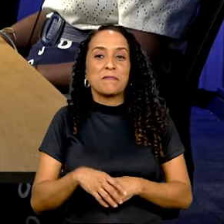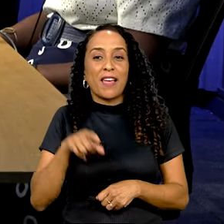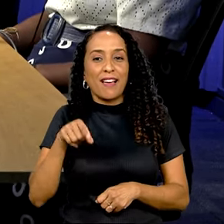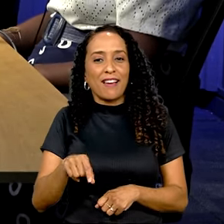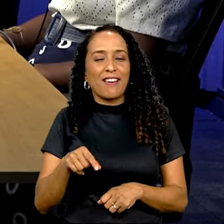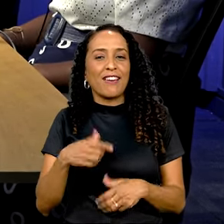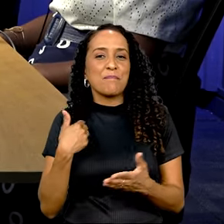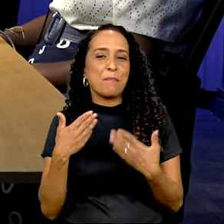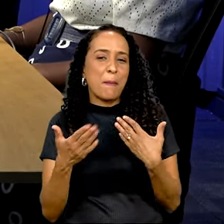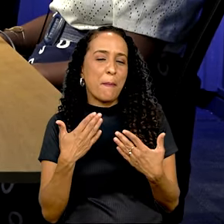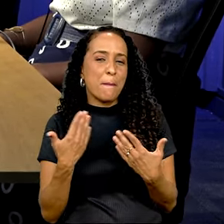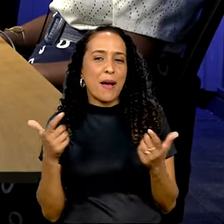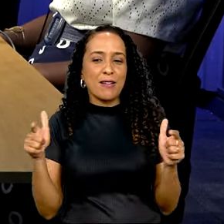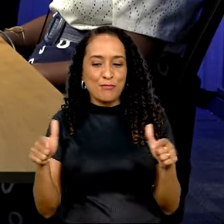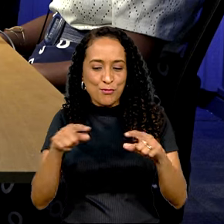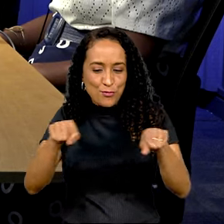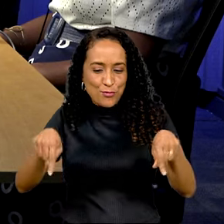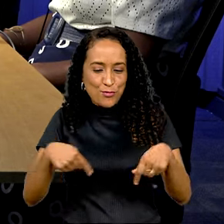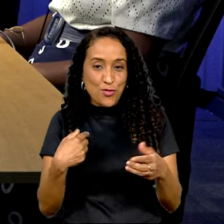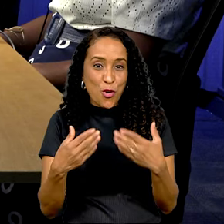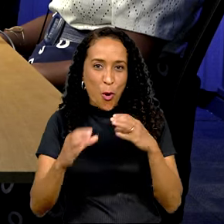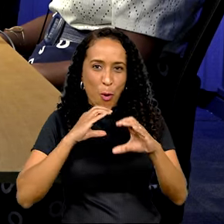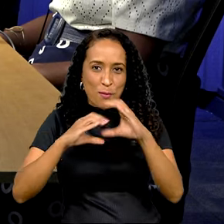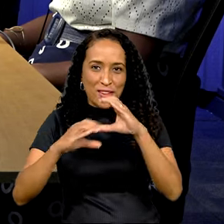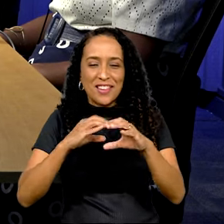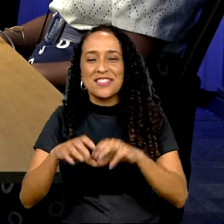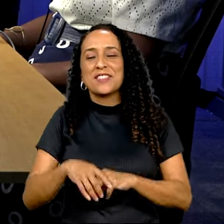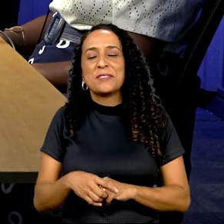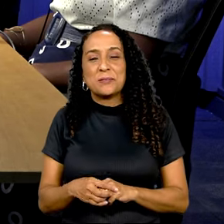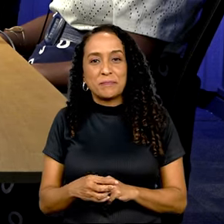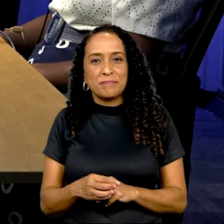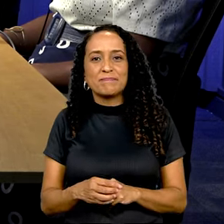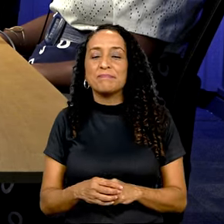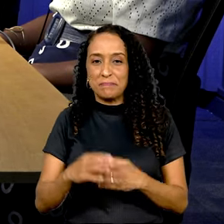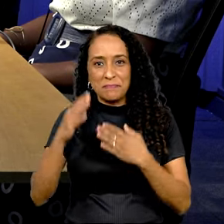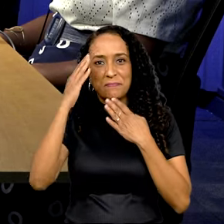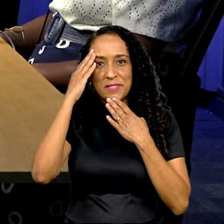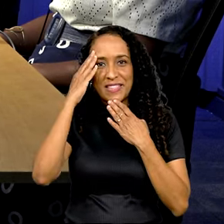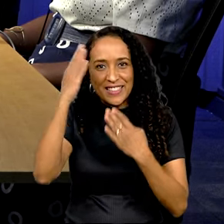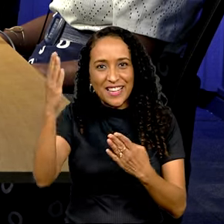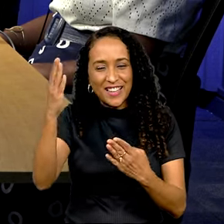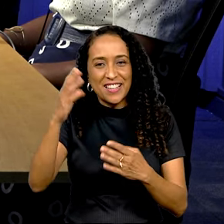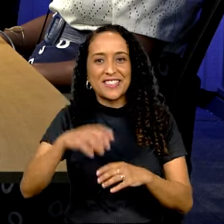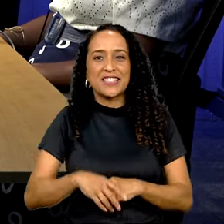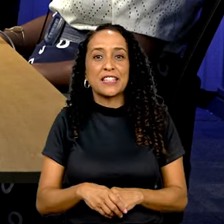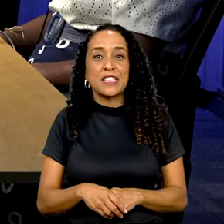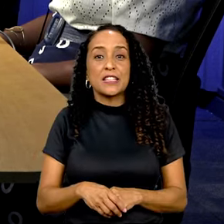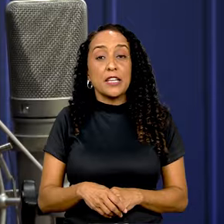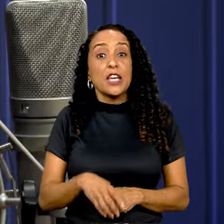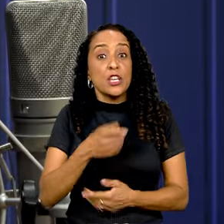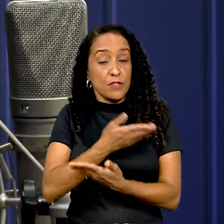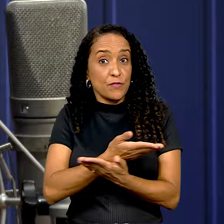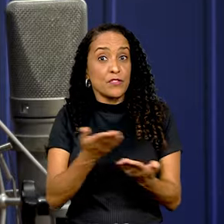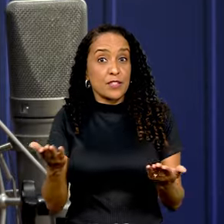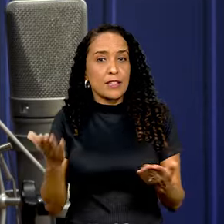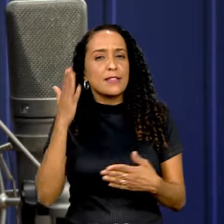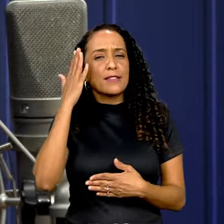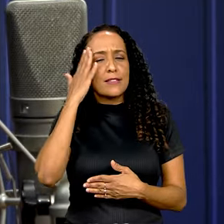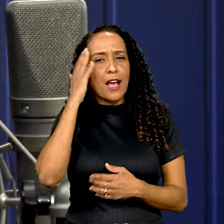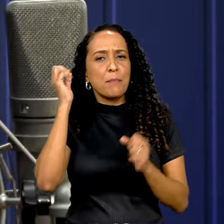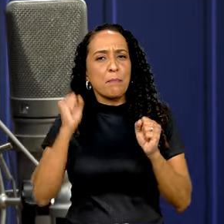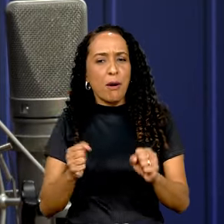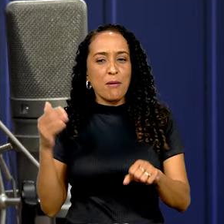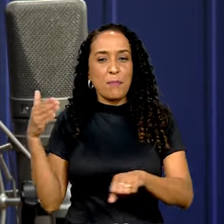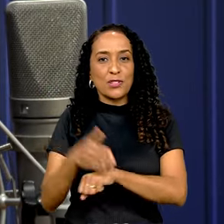de vocês nesse nosso pequeno território de comunicação muito obrigada E você